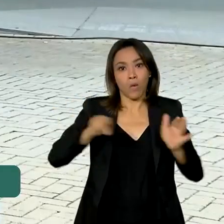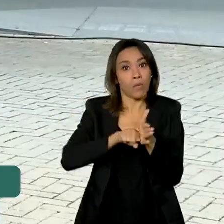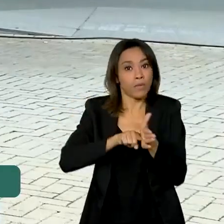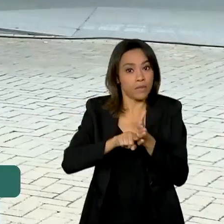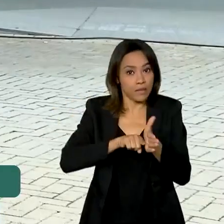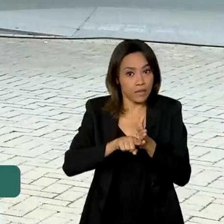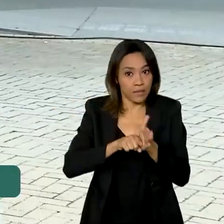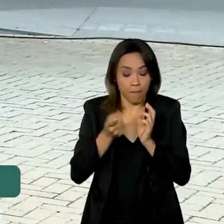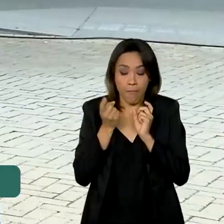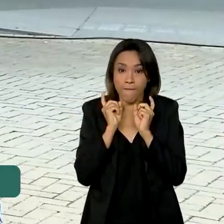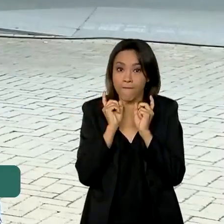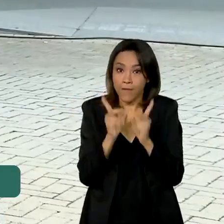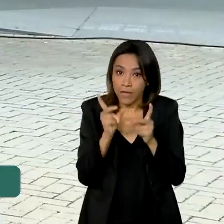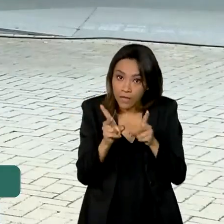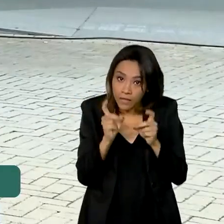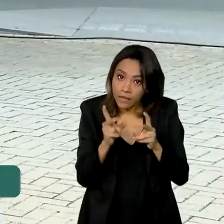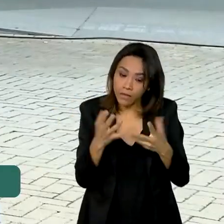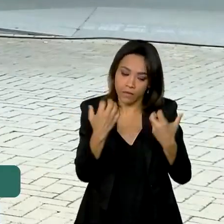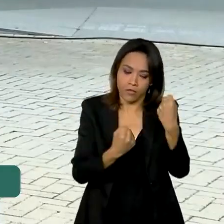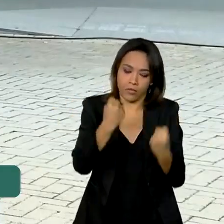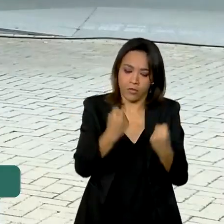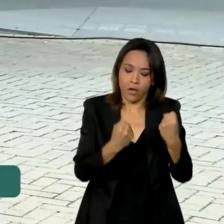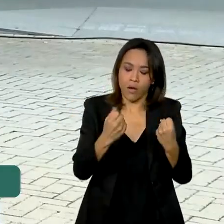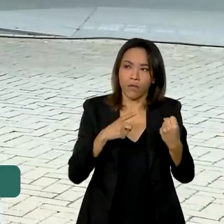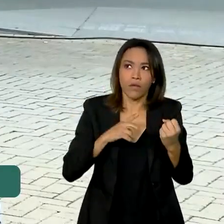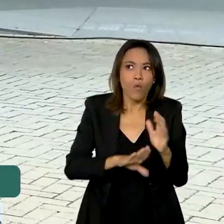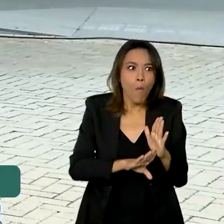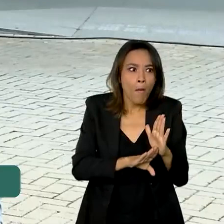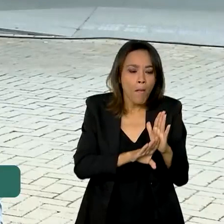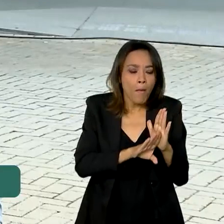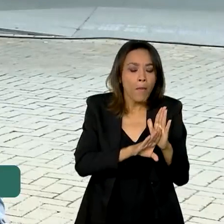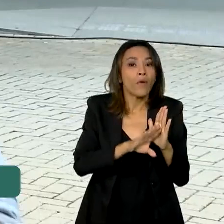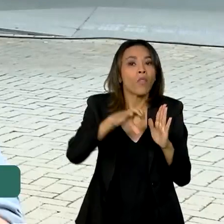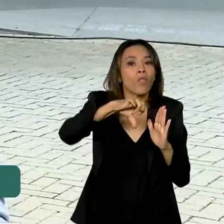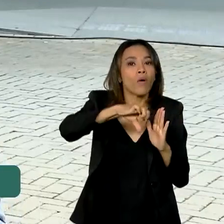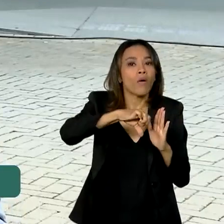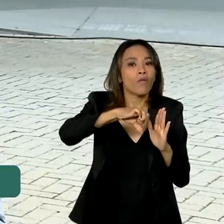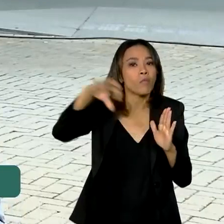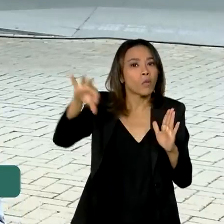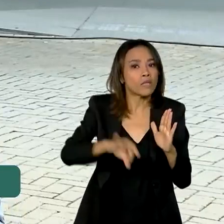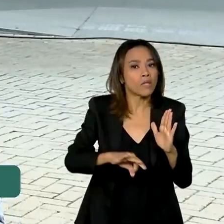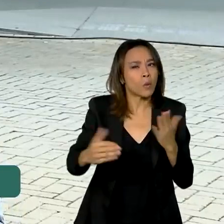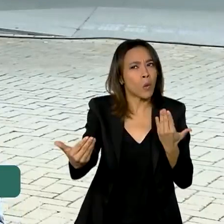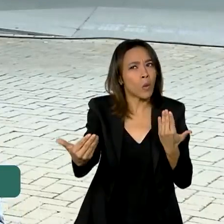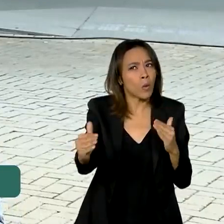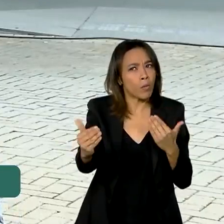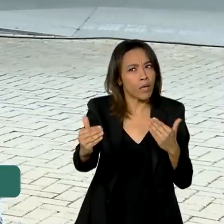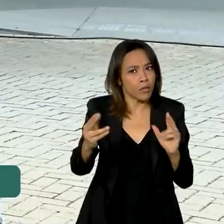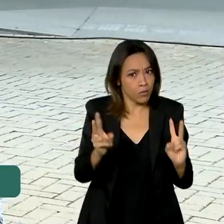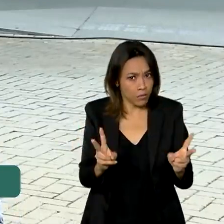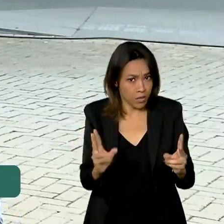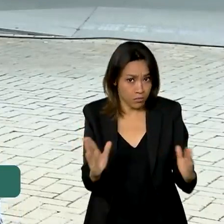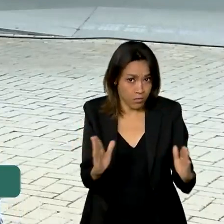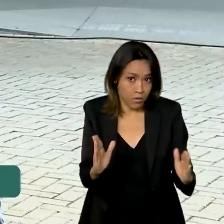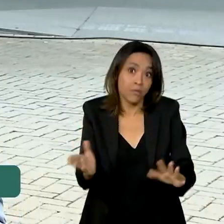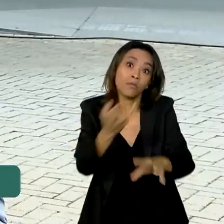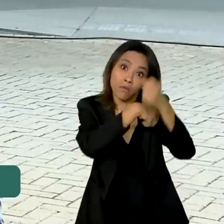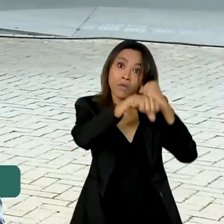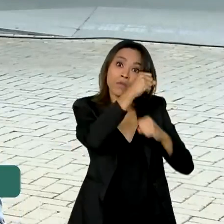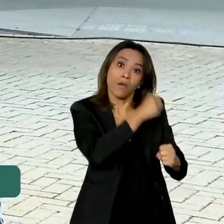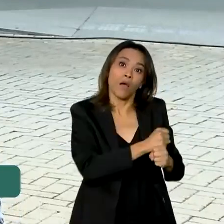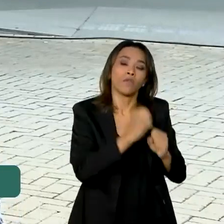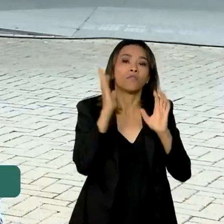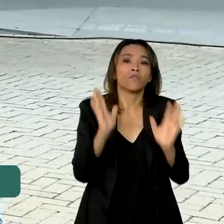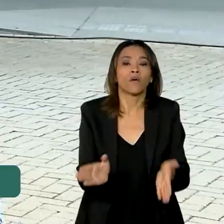a venda de veículos teve uma alta de 9%. Isso na comparação com o mesmo período do ano passado,